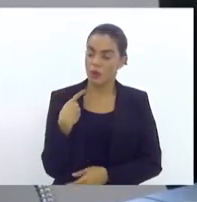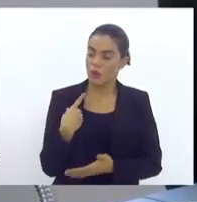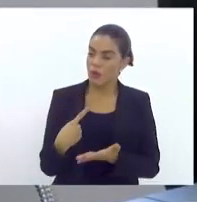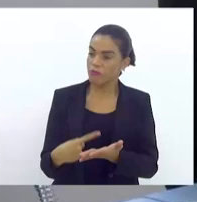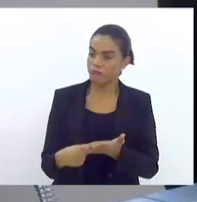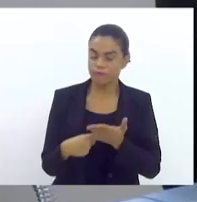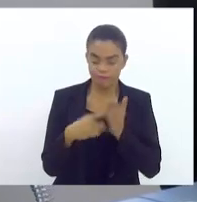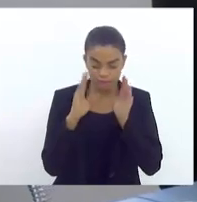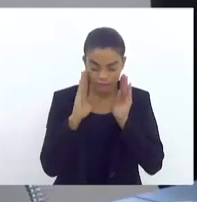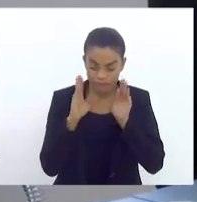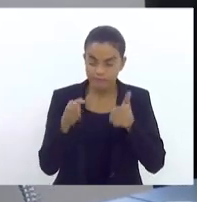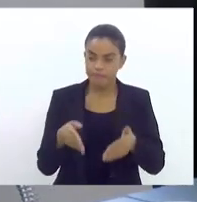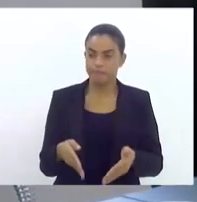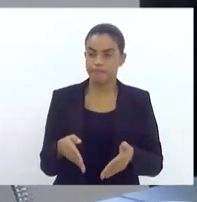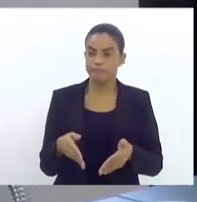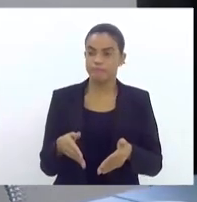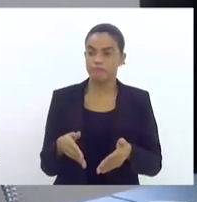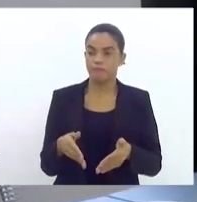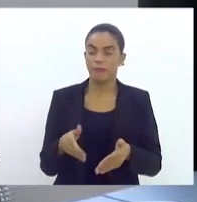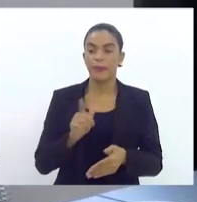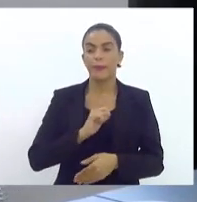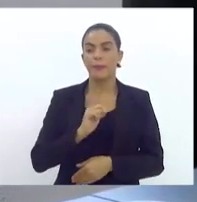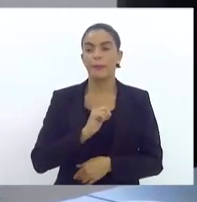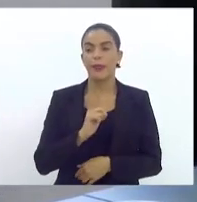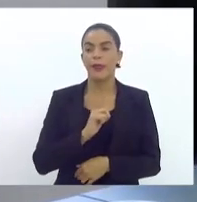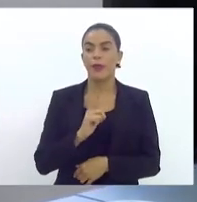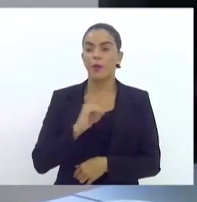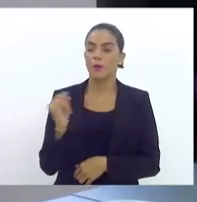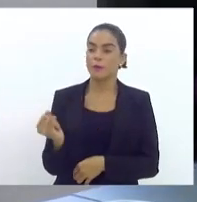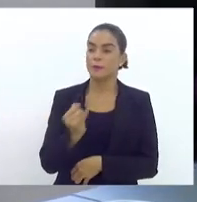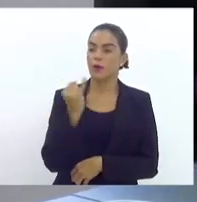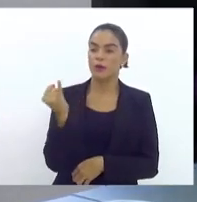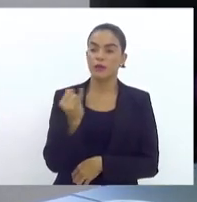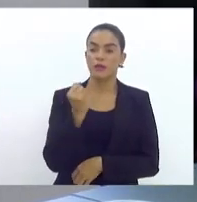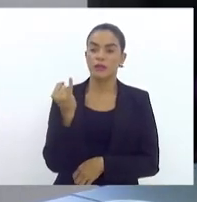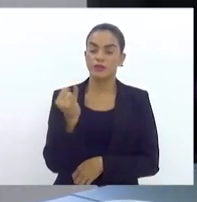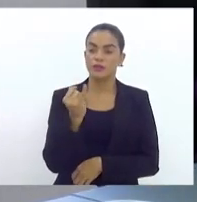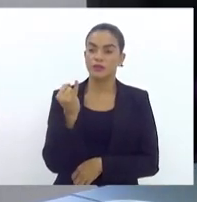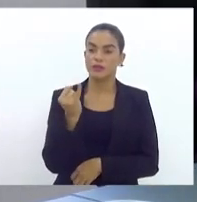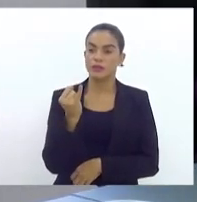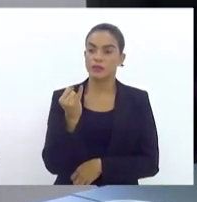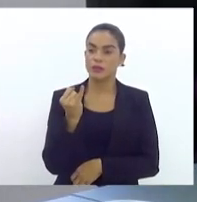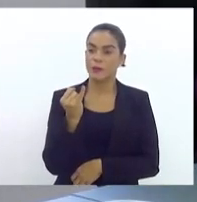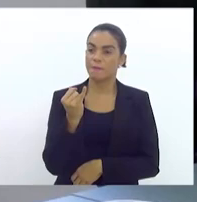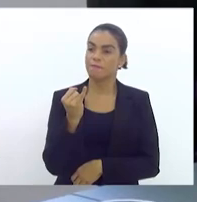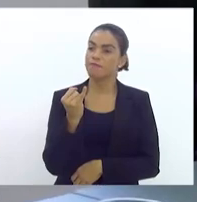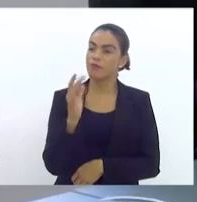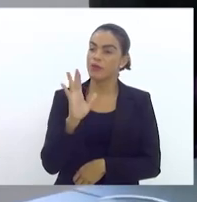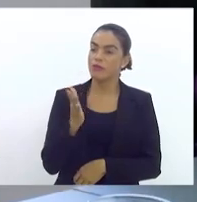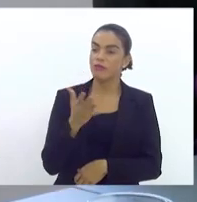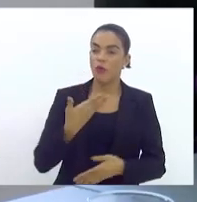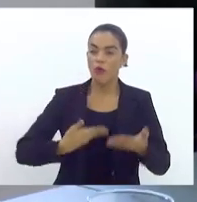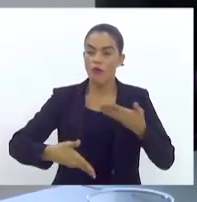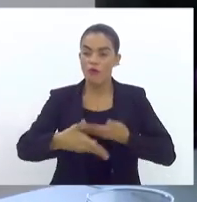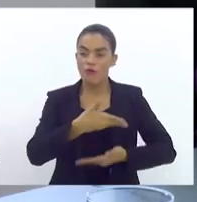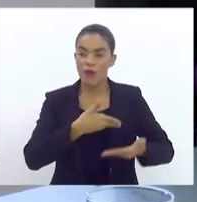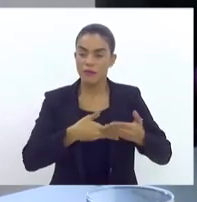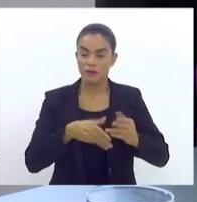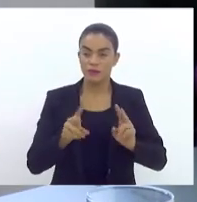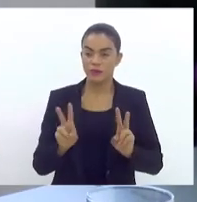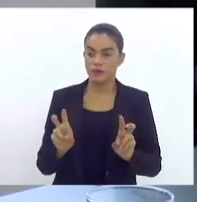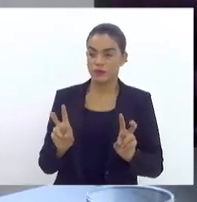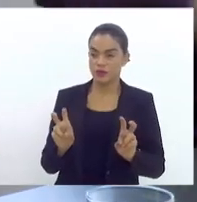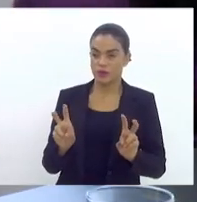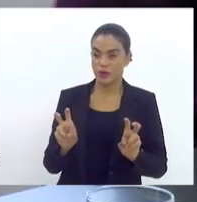a causa uma pessoa que tem aí à frente um importante é canal de diálogo sobre o tema